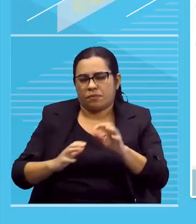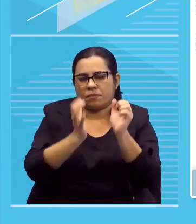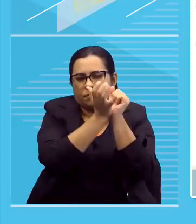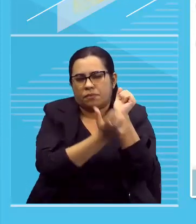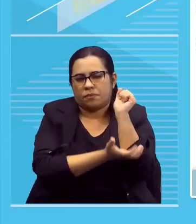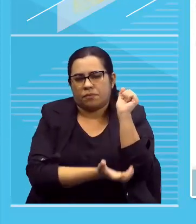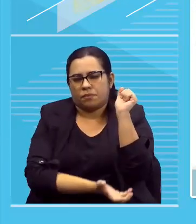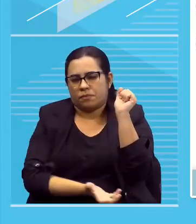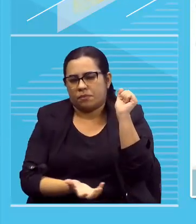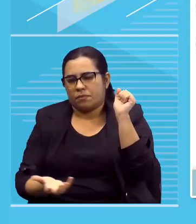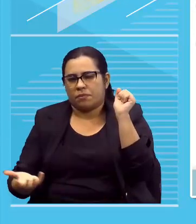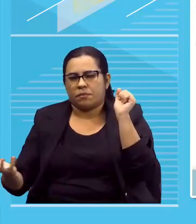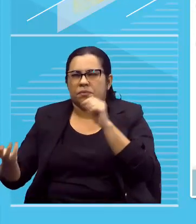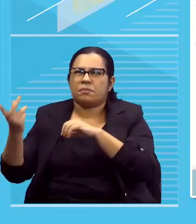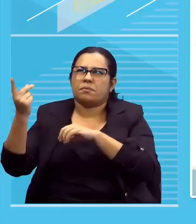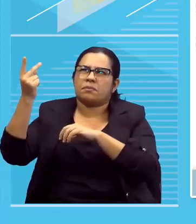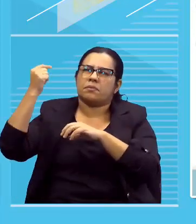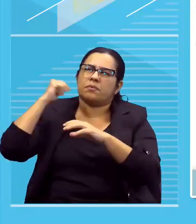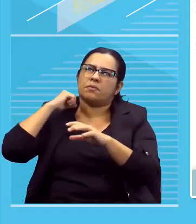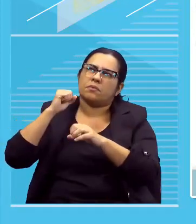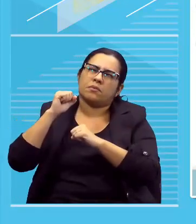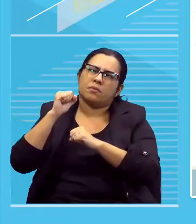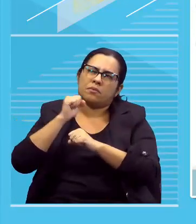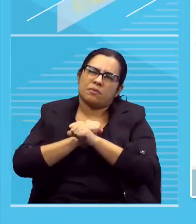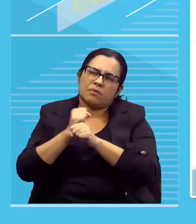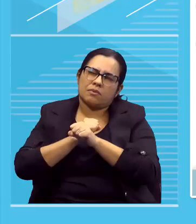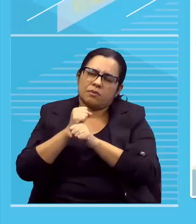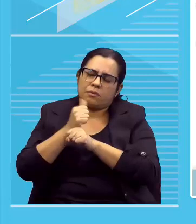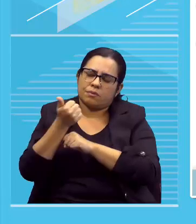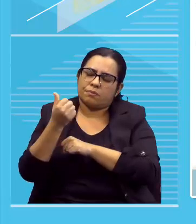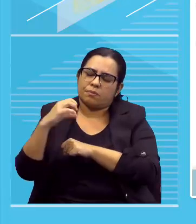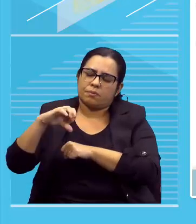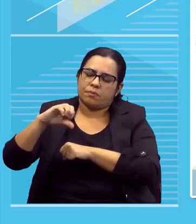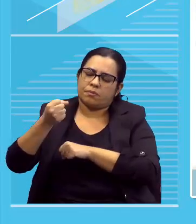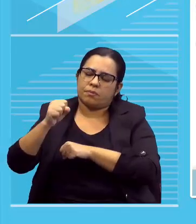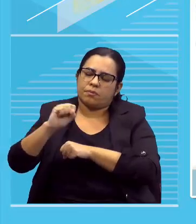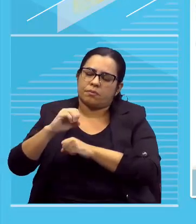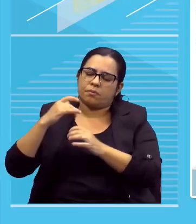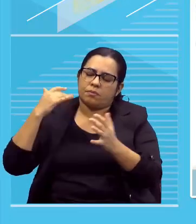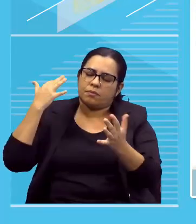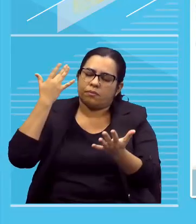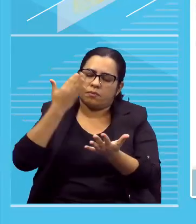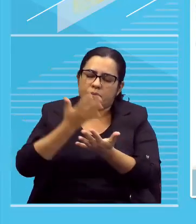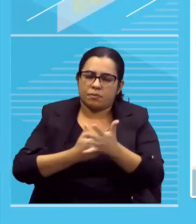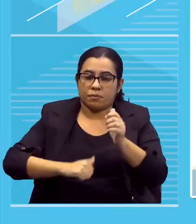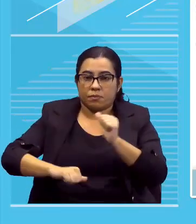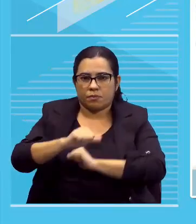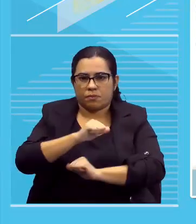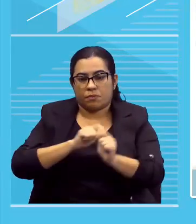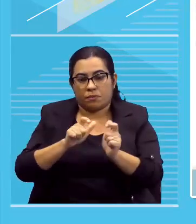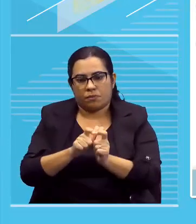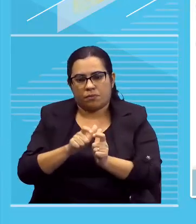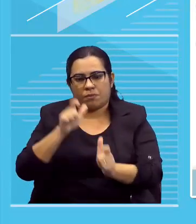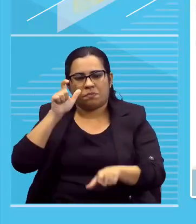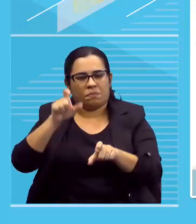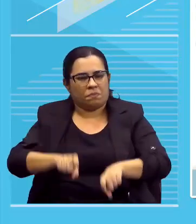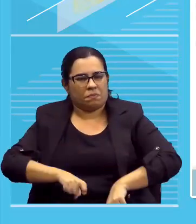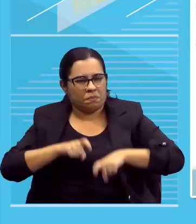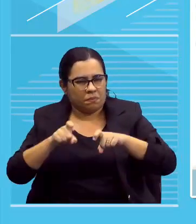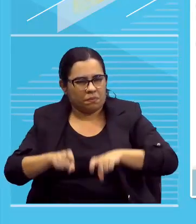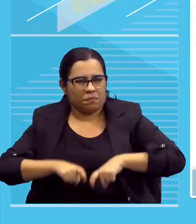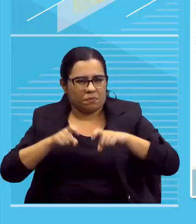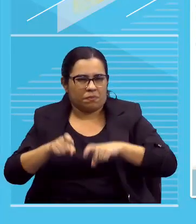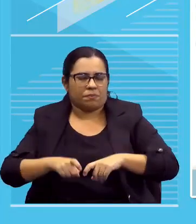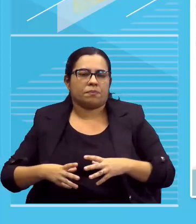Piauí dos anos 80 para cá eles modernizaram a nossa agricultura